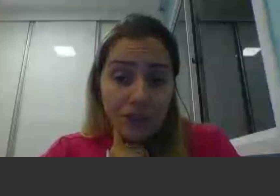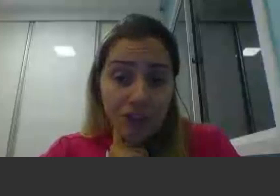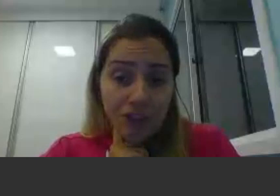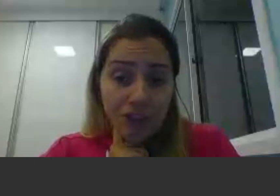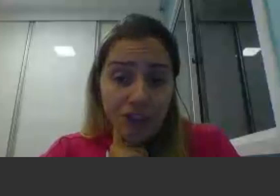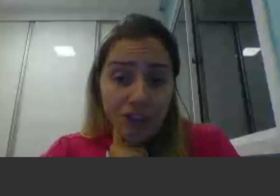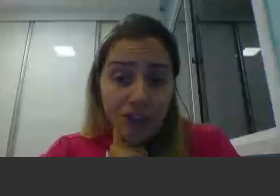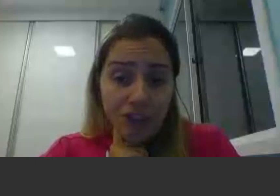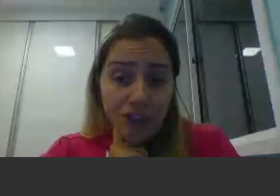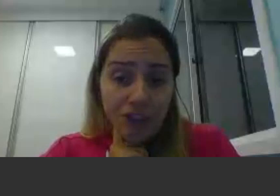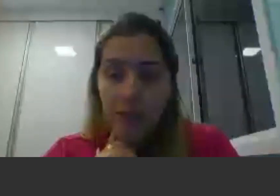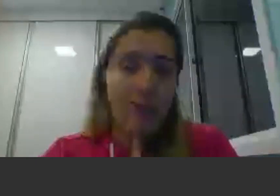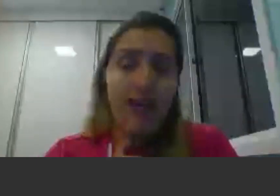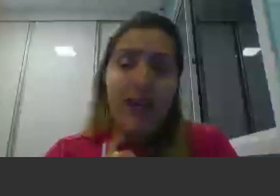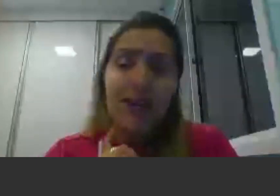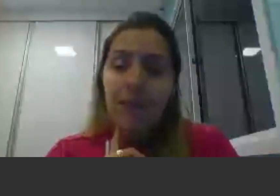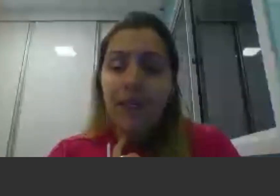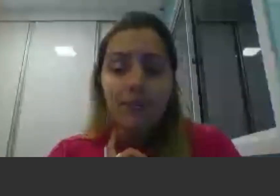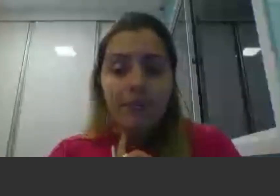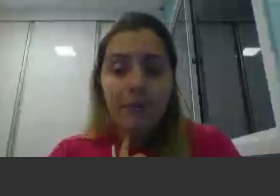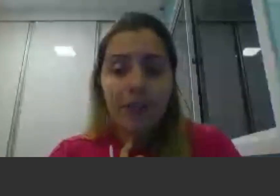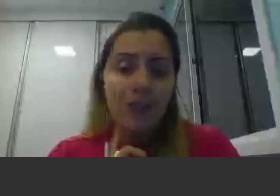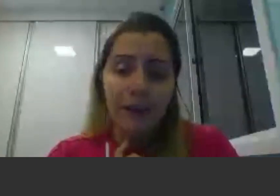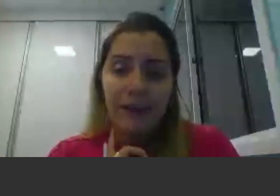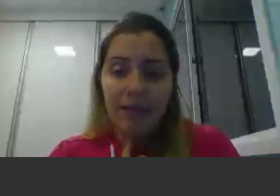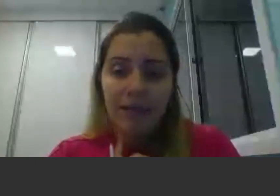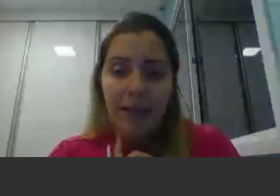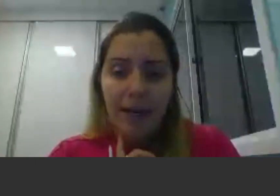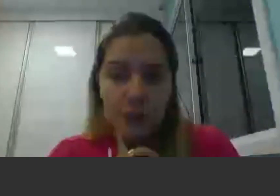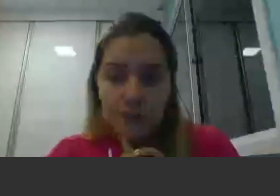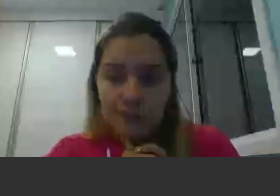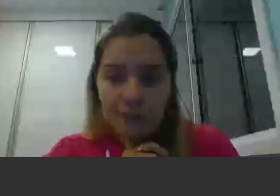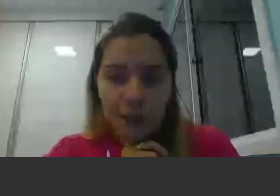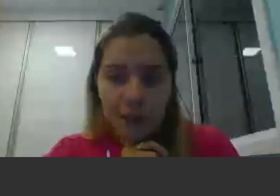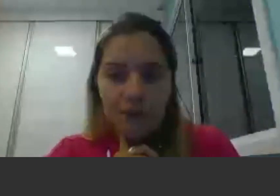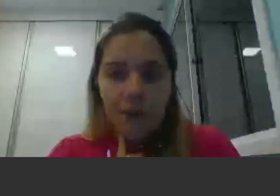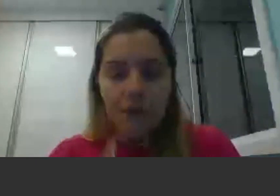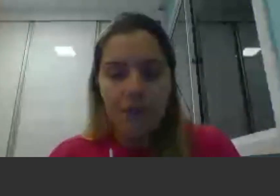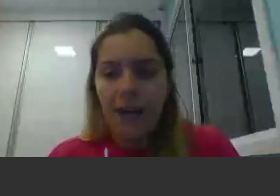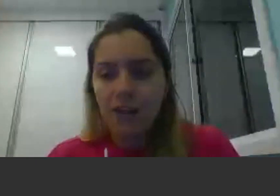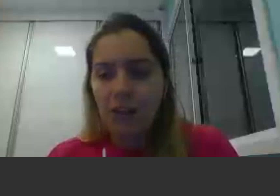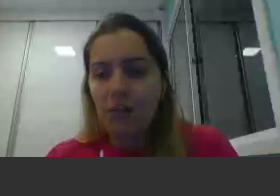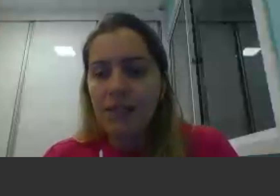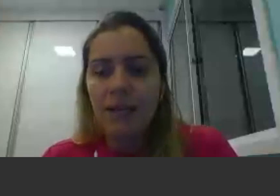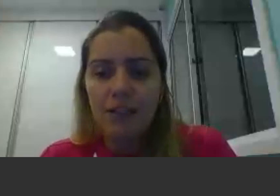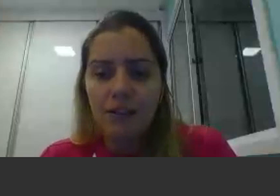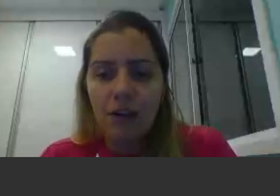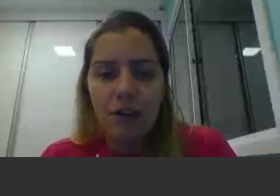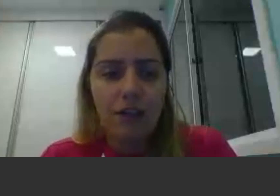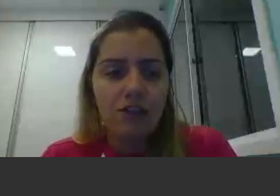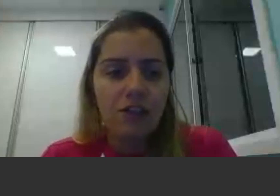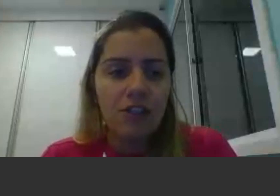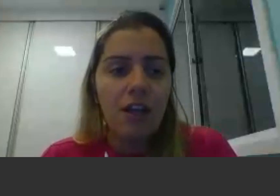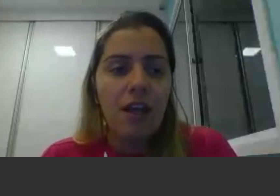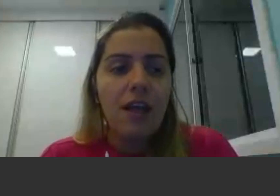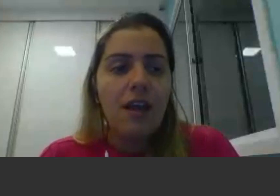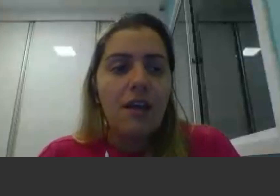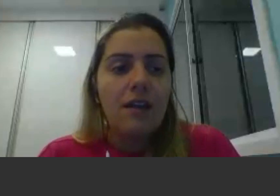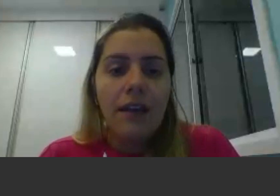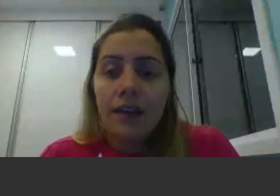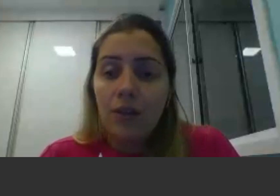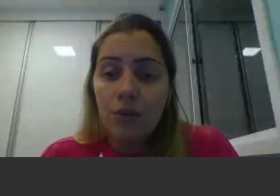nesse sentido, então, a gente finaliza por aqui. A gente não vai até mais tarde, tá bom? A nossa prática começaria de agora em